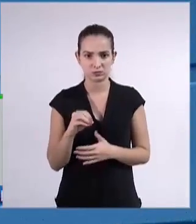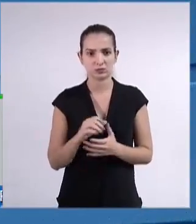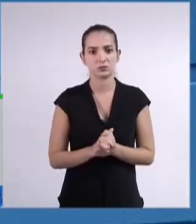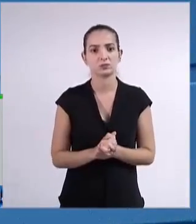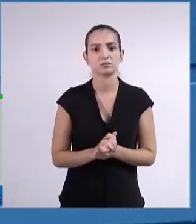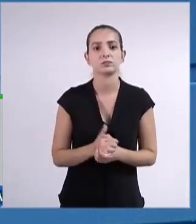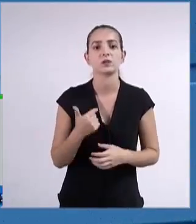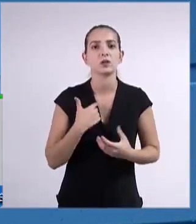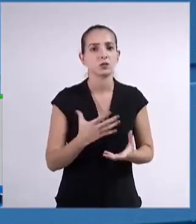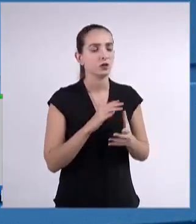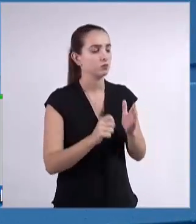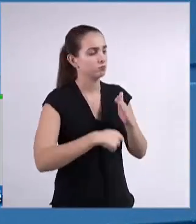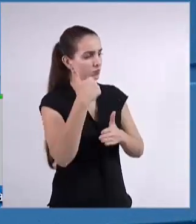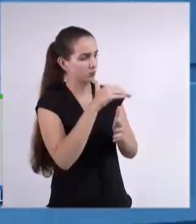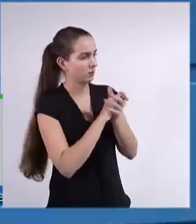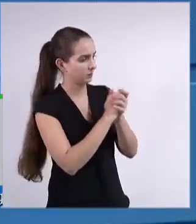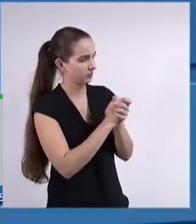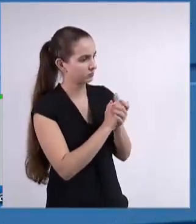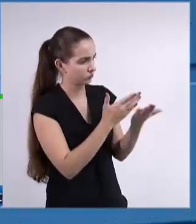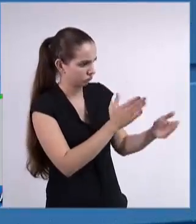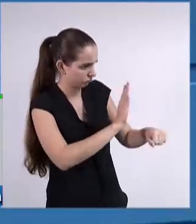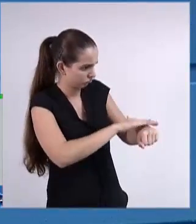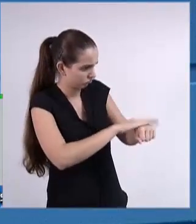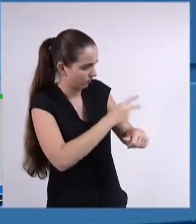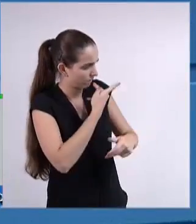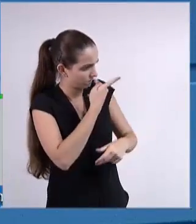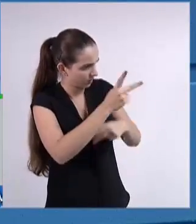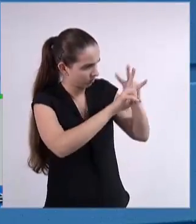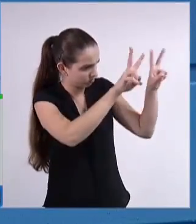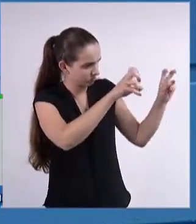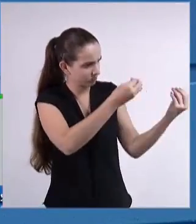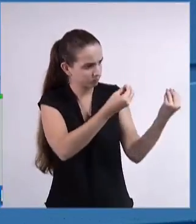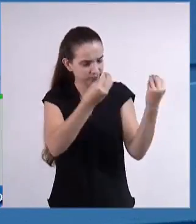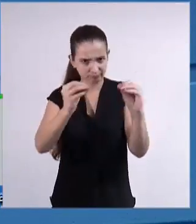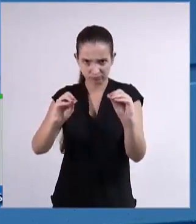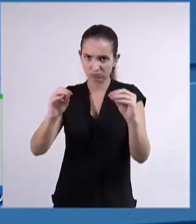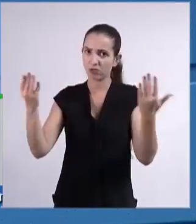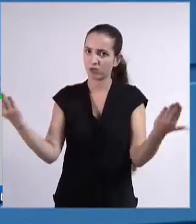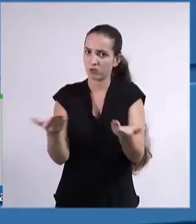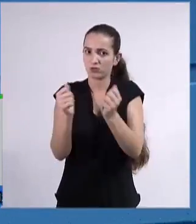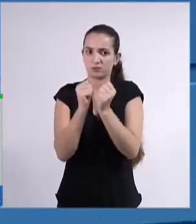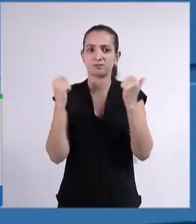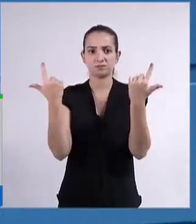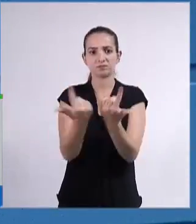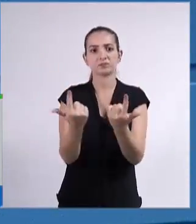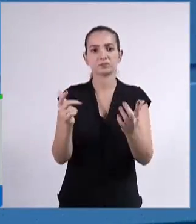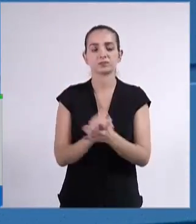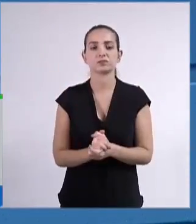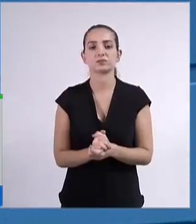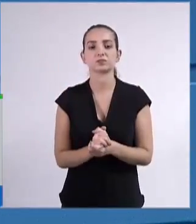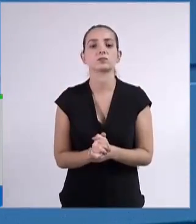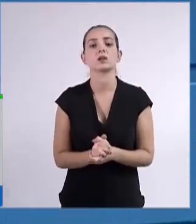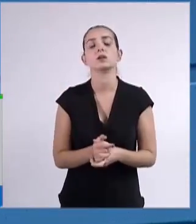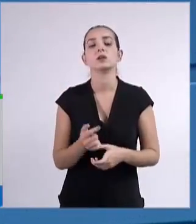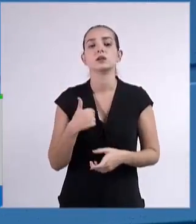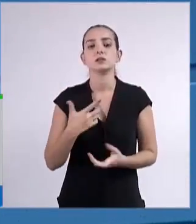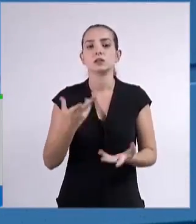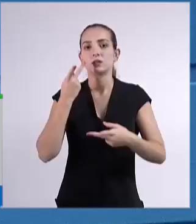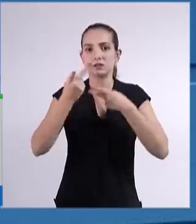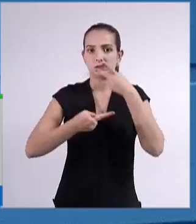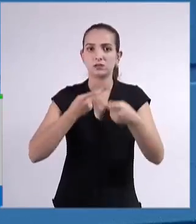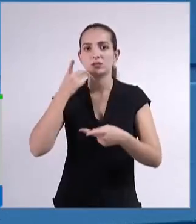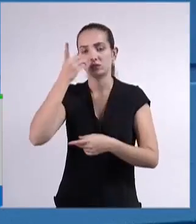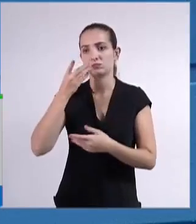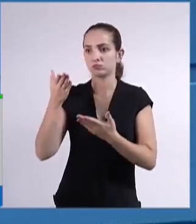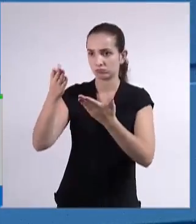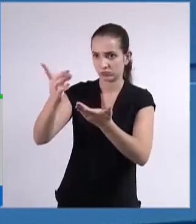Eu quero, primeiramente, parabenizá-lo pela iniciativa de trazer esse tema aqui para essa casa. Dizer para o deputado